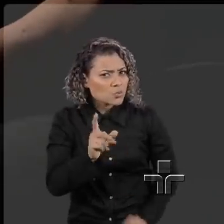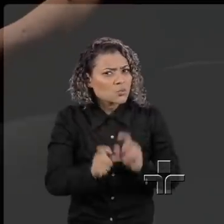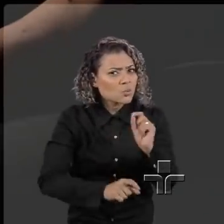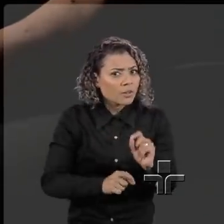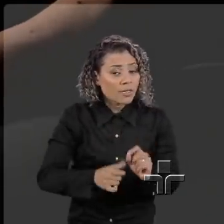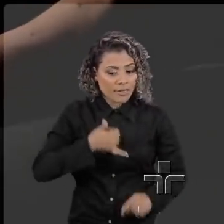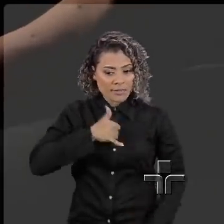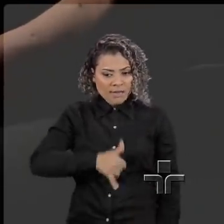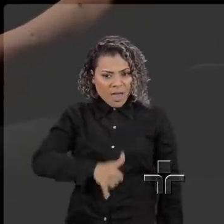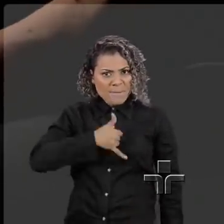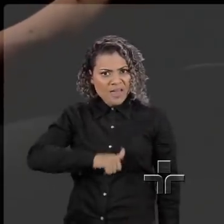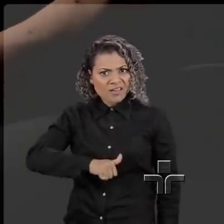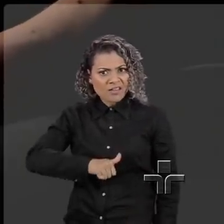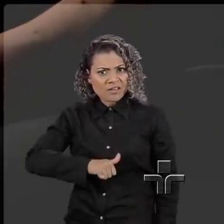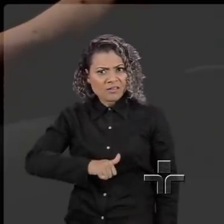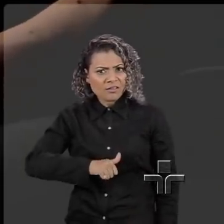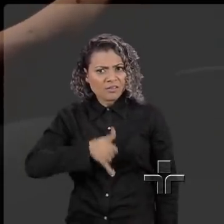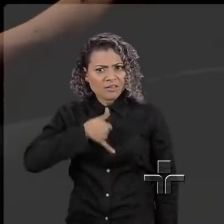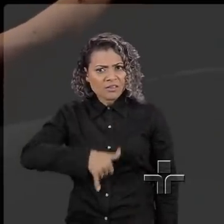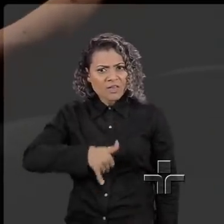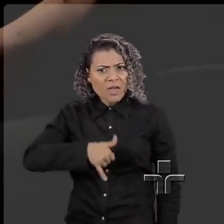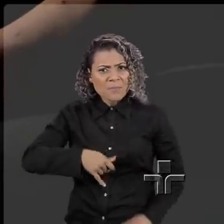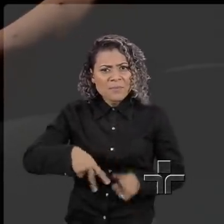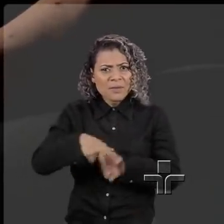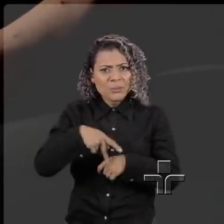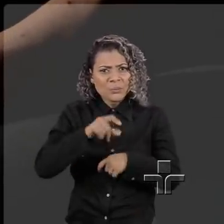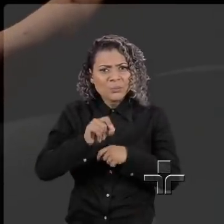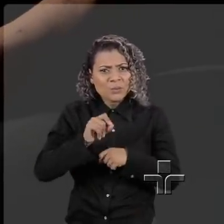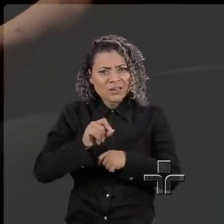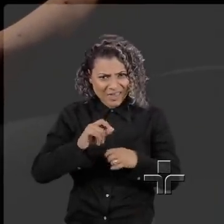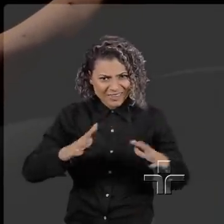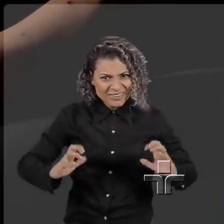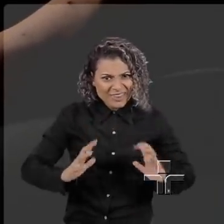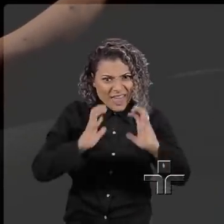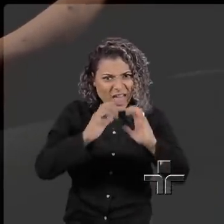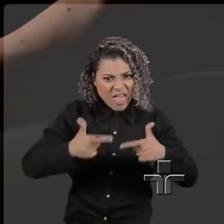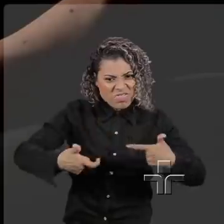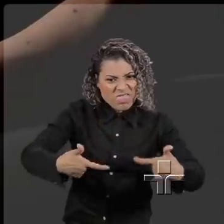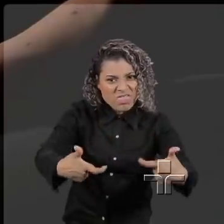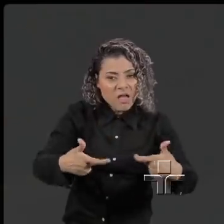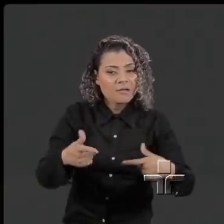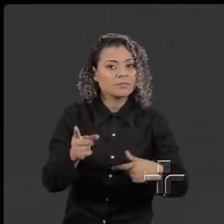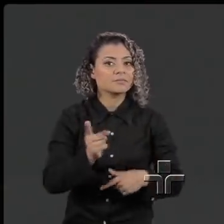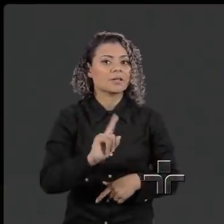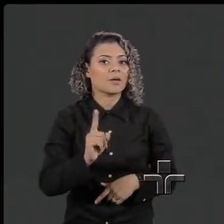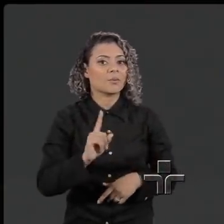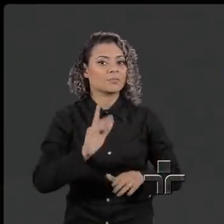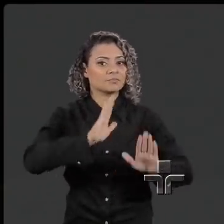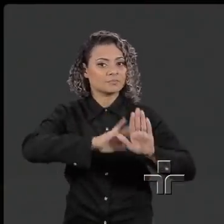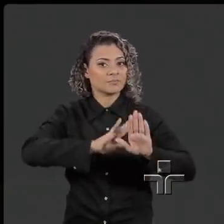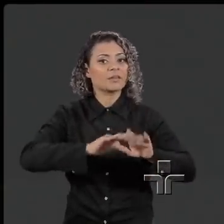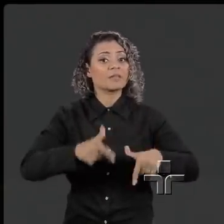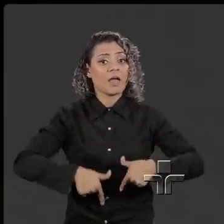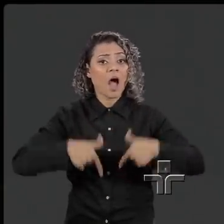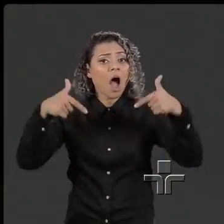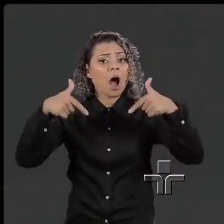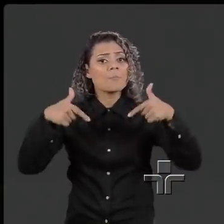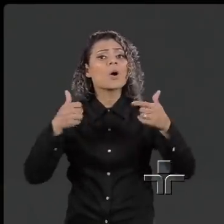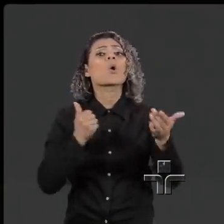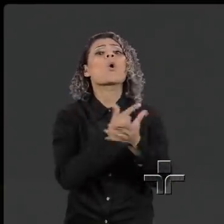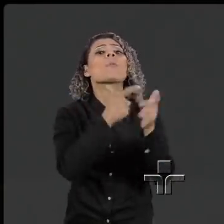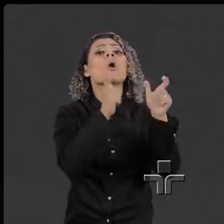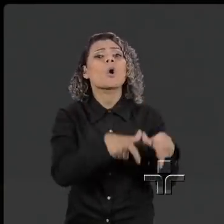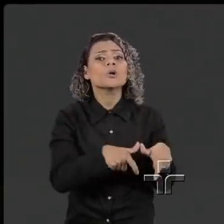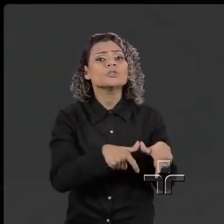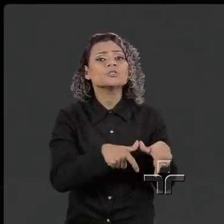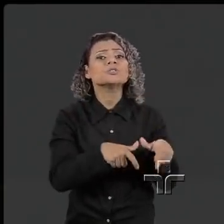do Iêmen não é só um caso de uma guerra, mas é uma guerra que vem sendo conduzida com armas compradas dos Estados Unidos,